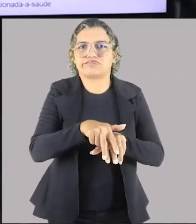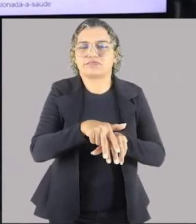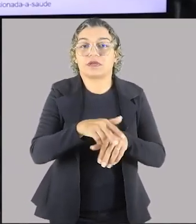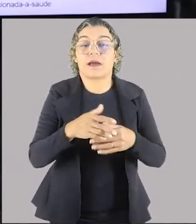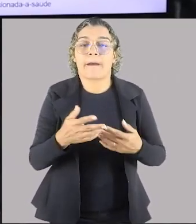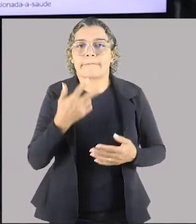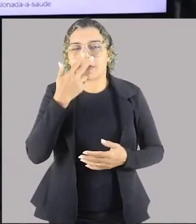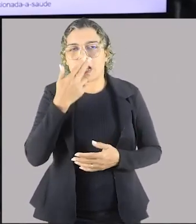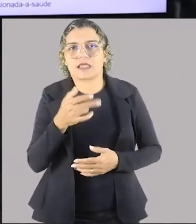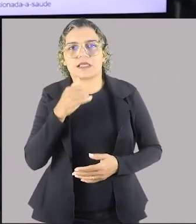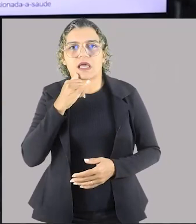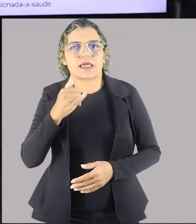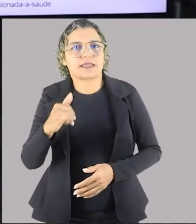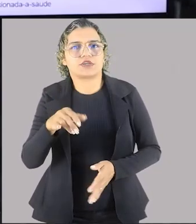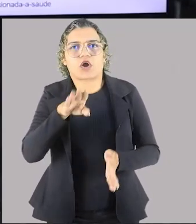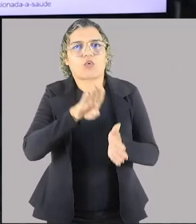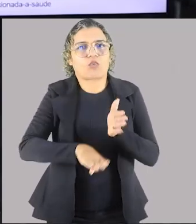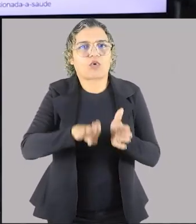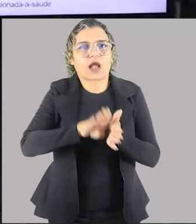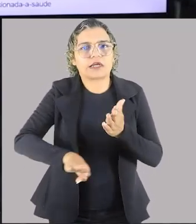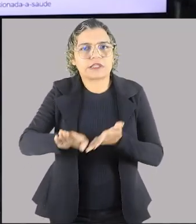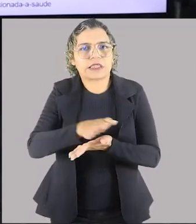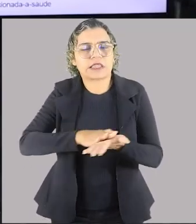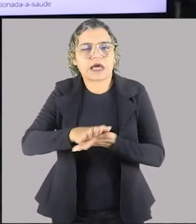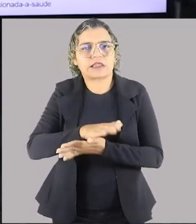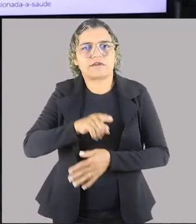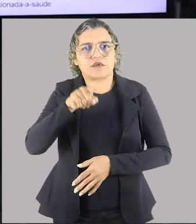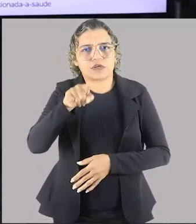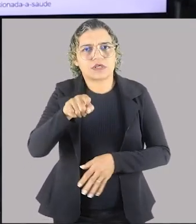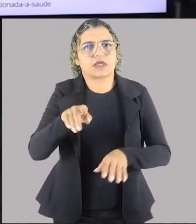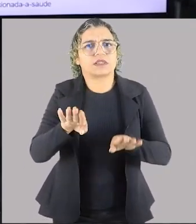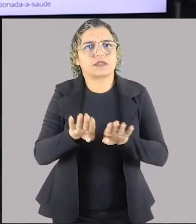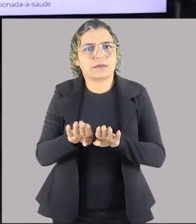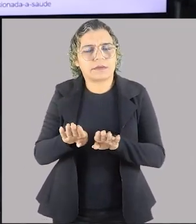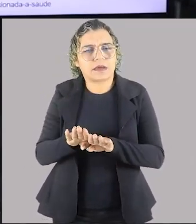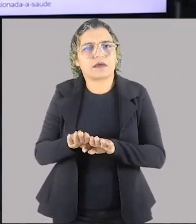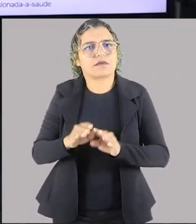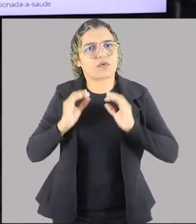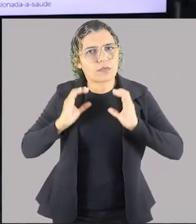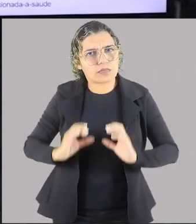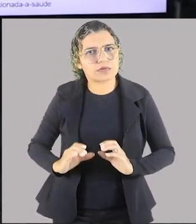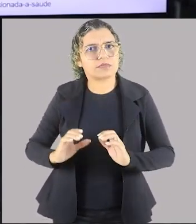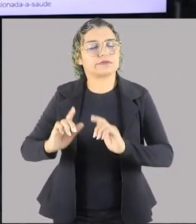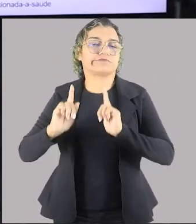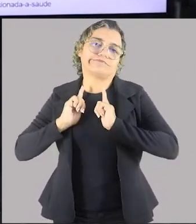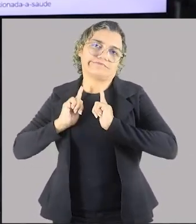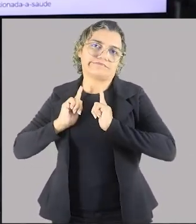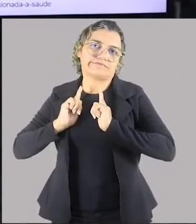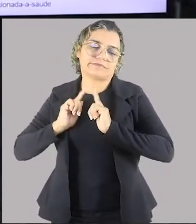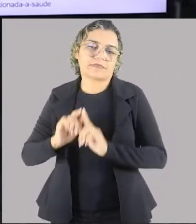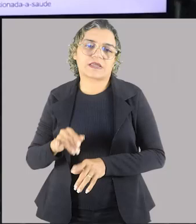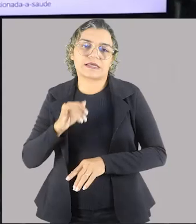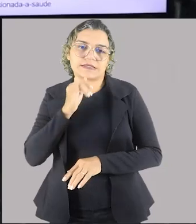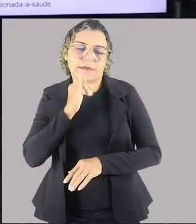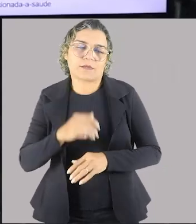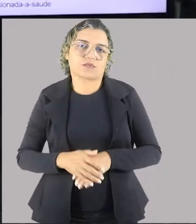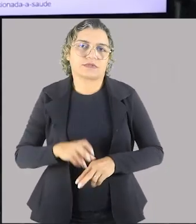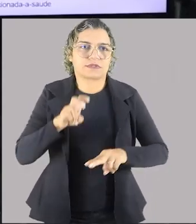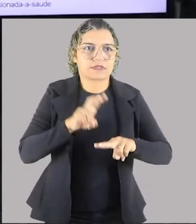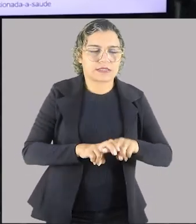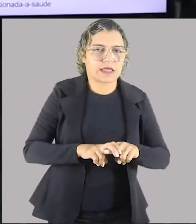gastando pouca energia, você está tendo um comportamento sedentário. Por exemplo, está